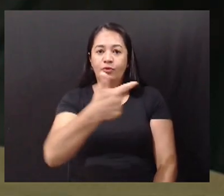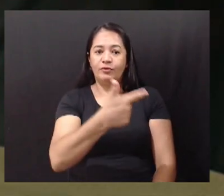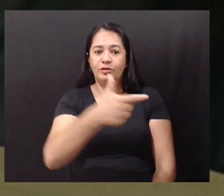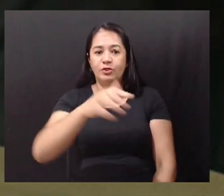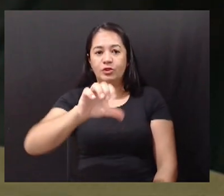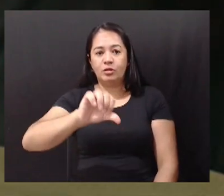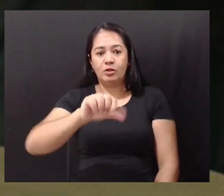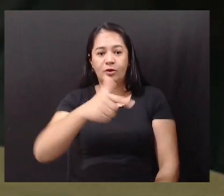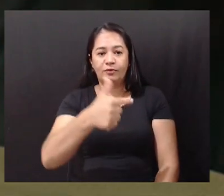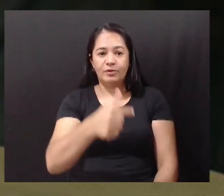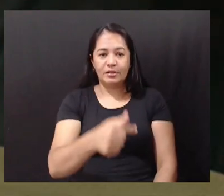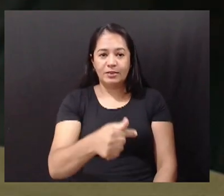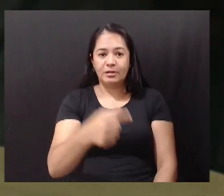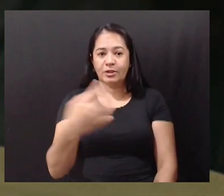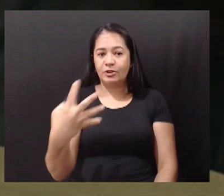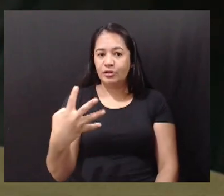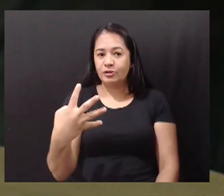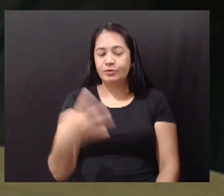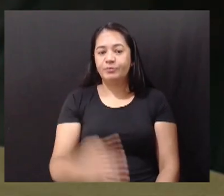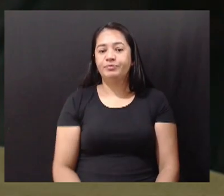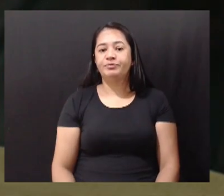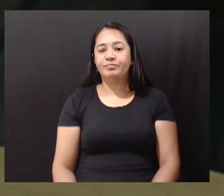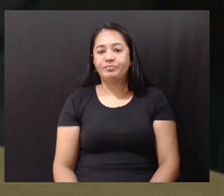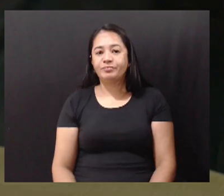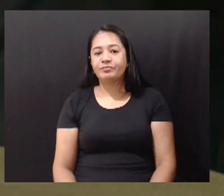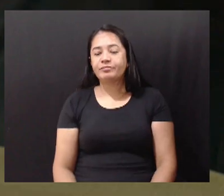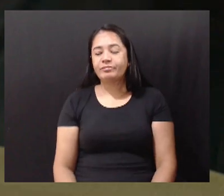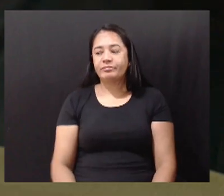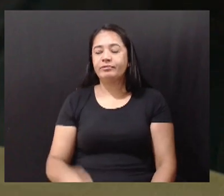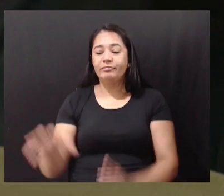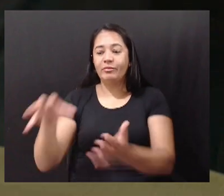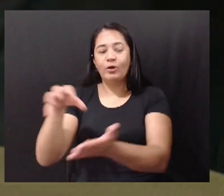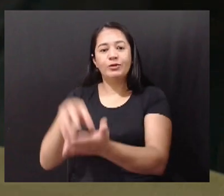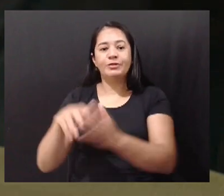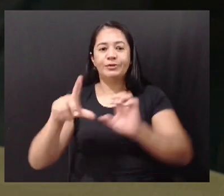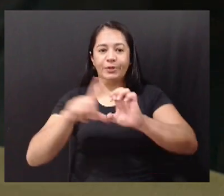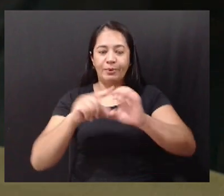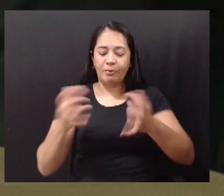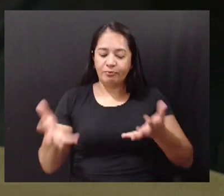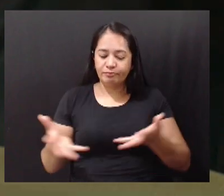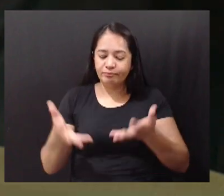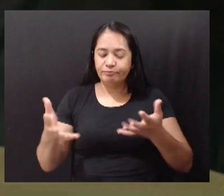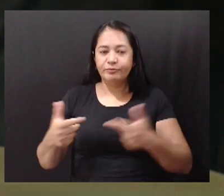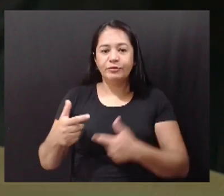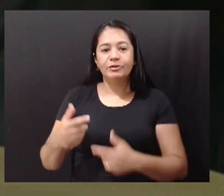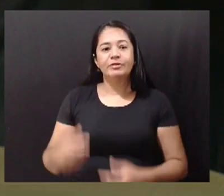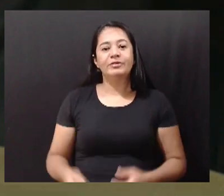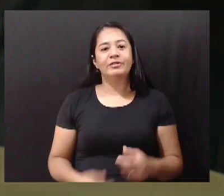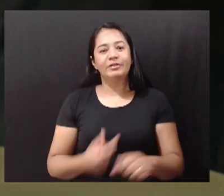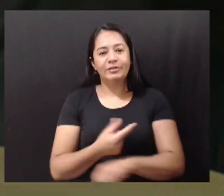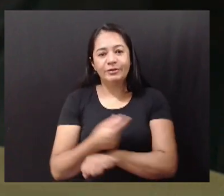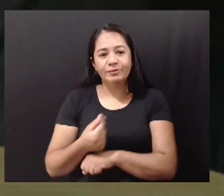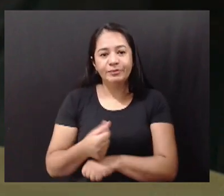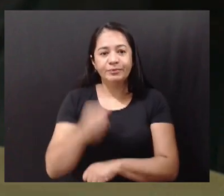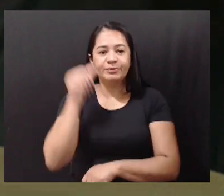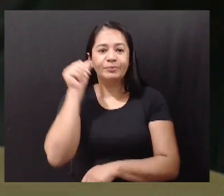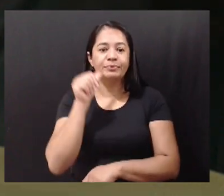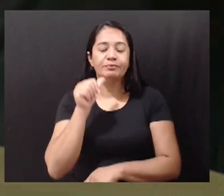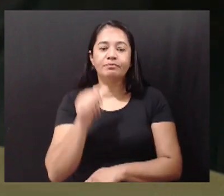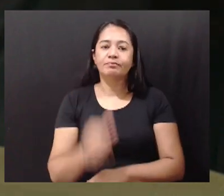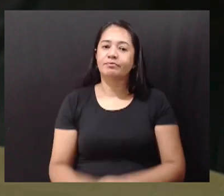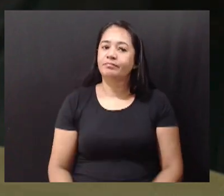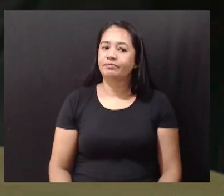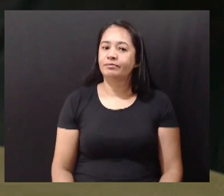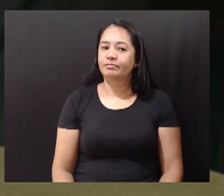98981-2974, do Departamento de Empreendedorismo e Fomento à Geração de Renda das Mulheres. Então, para